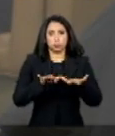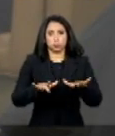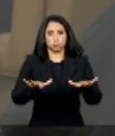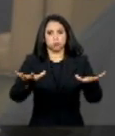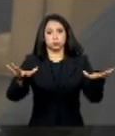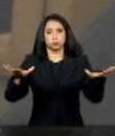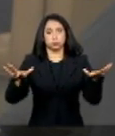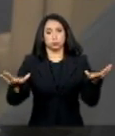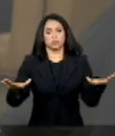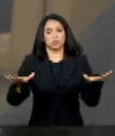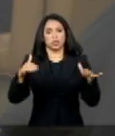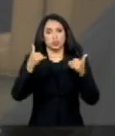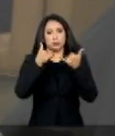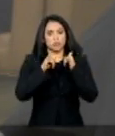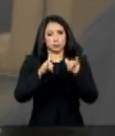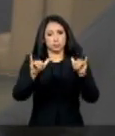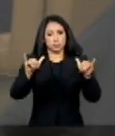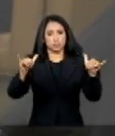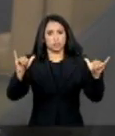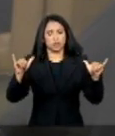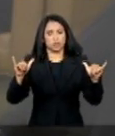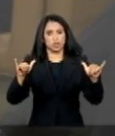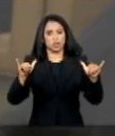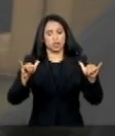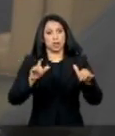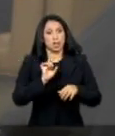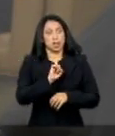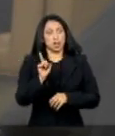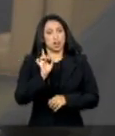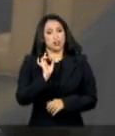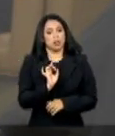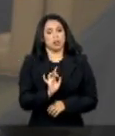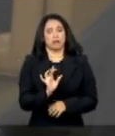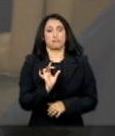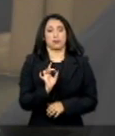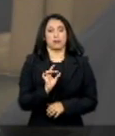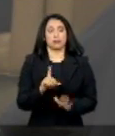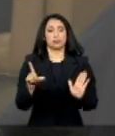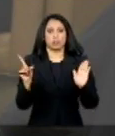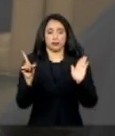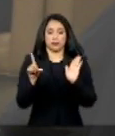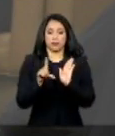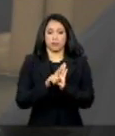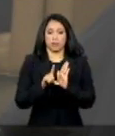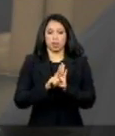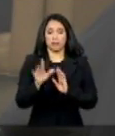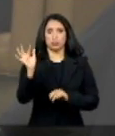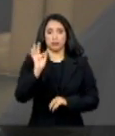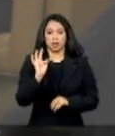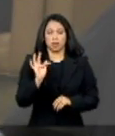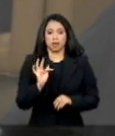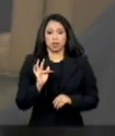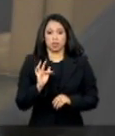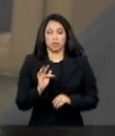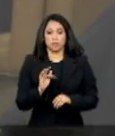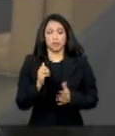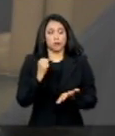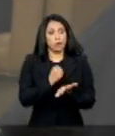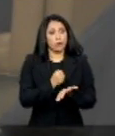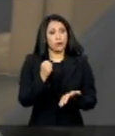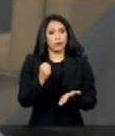regulada não apenas pela legislação federal assinou pelo contrato de concessão